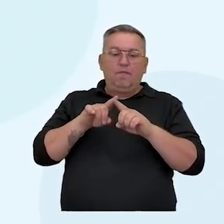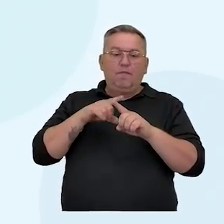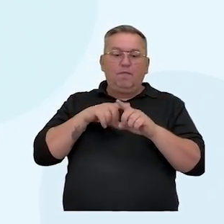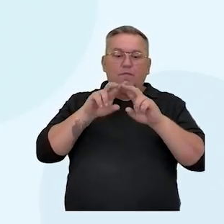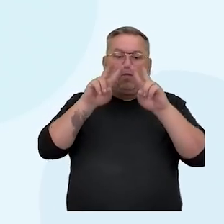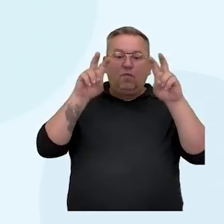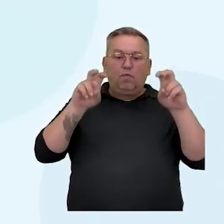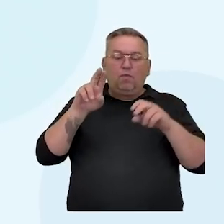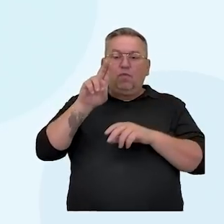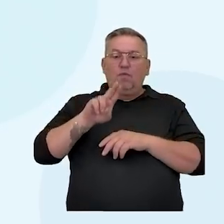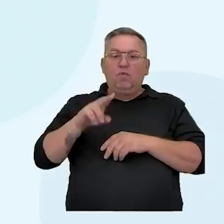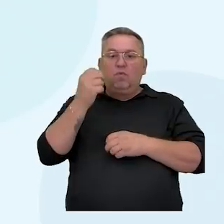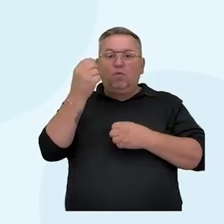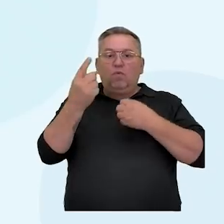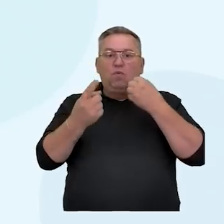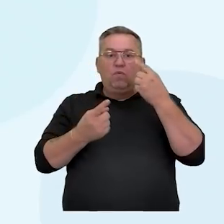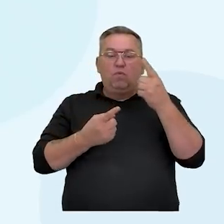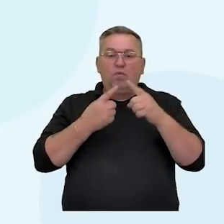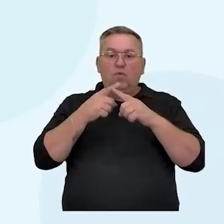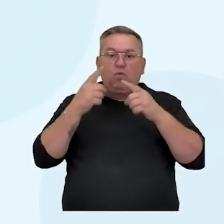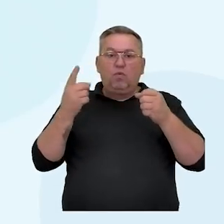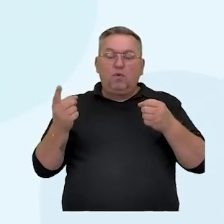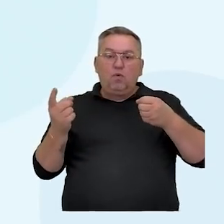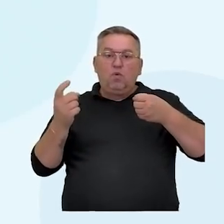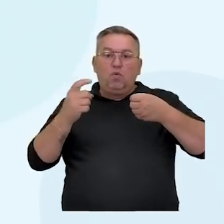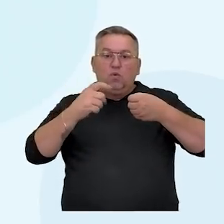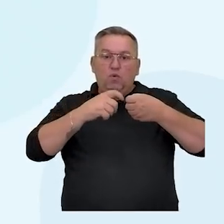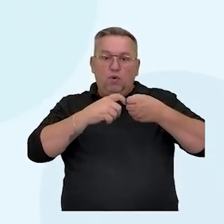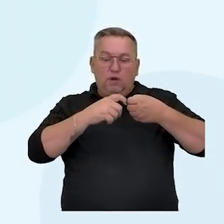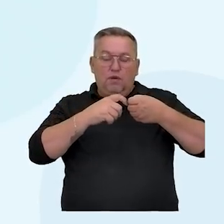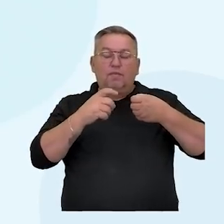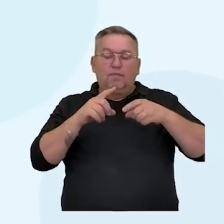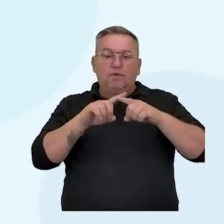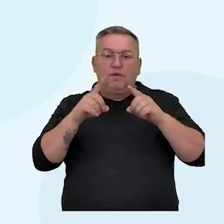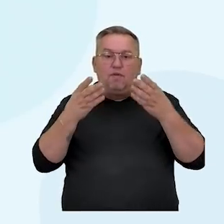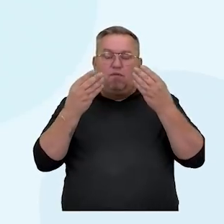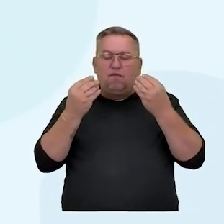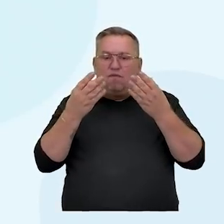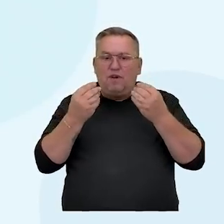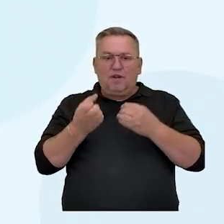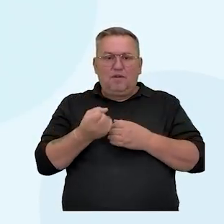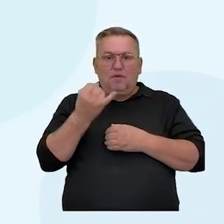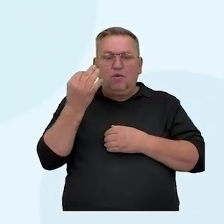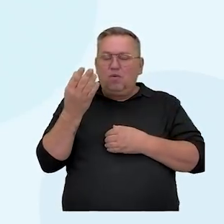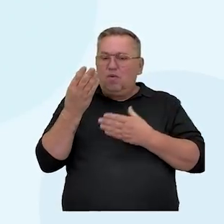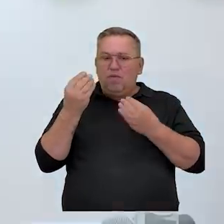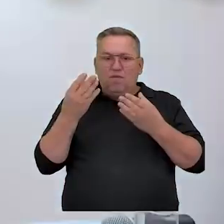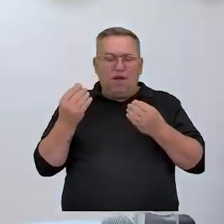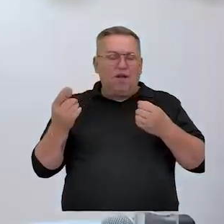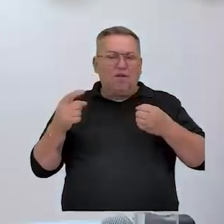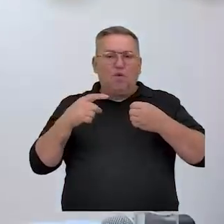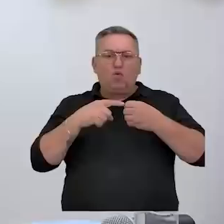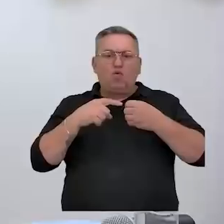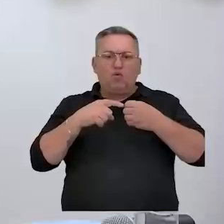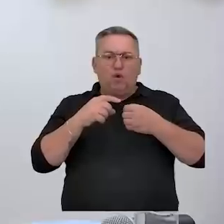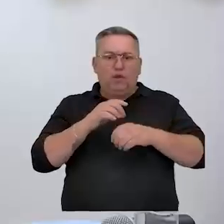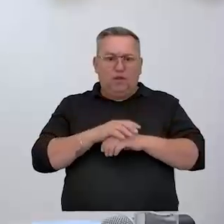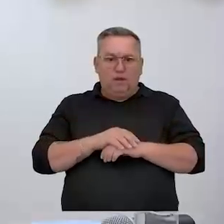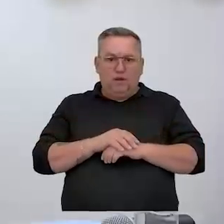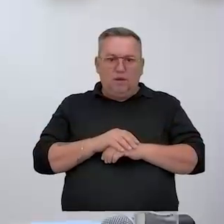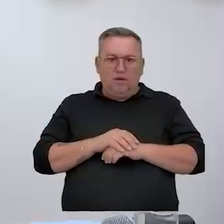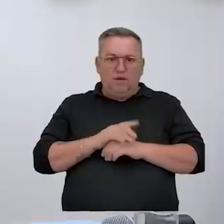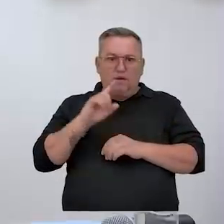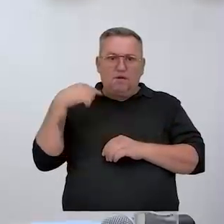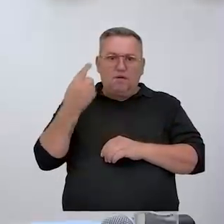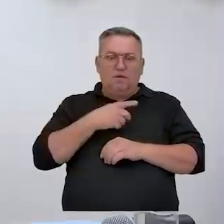o uso de algumas conjunções, porque conjunções são muitas, nós vamos utilizar algumas aqui, tá? E